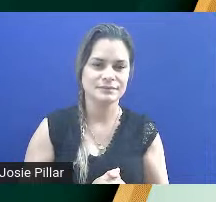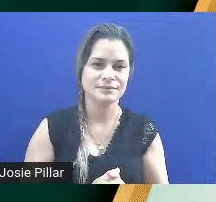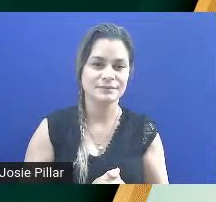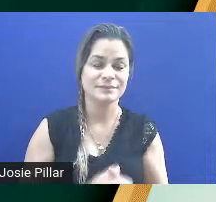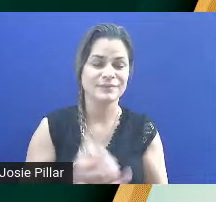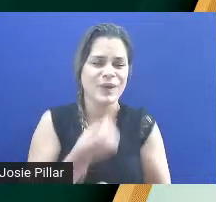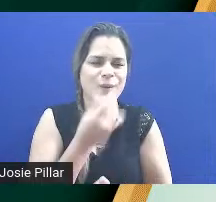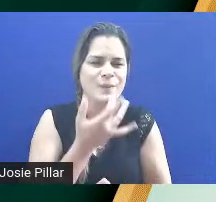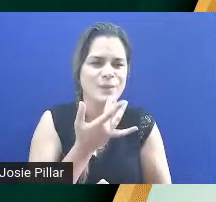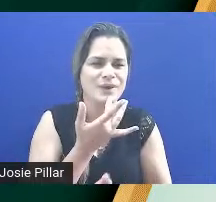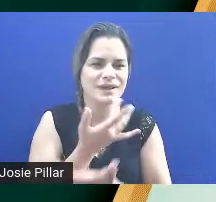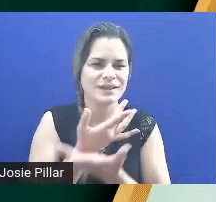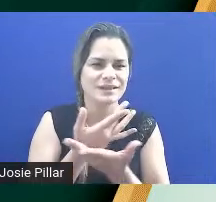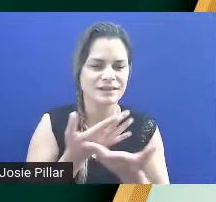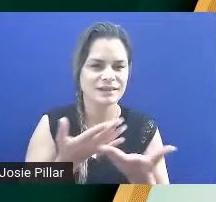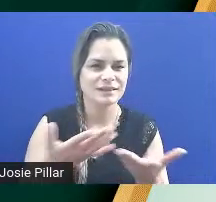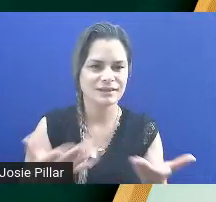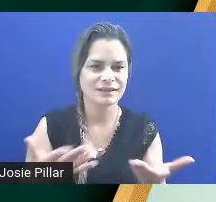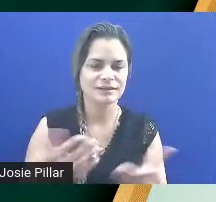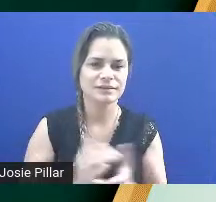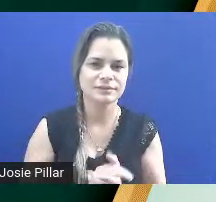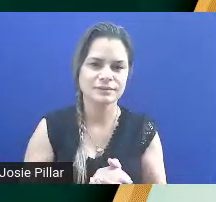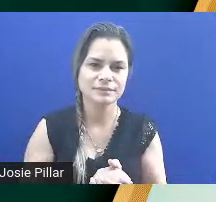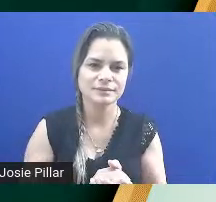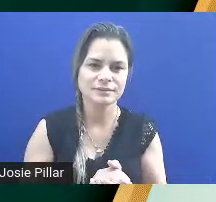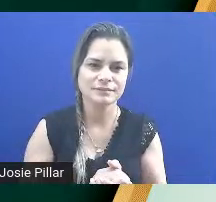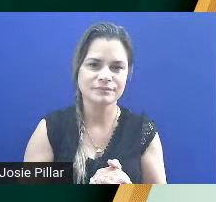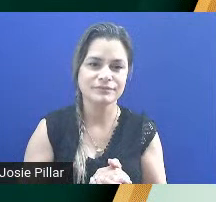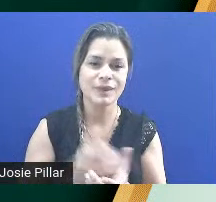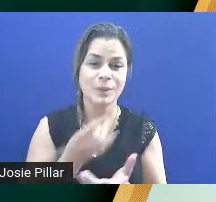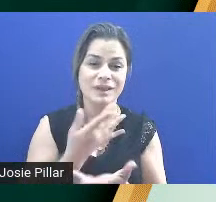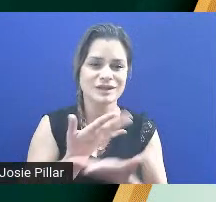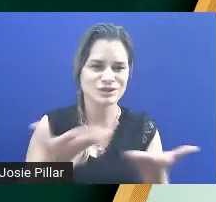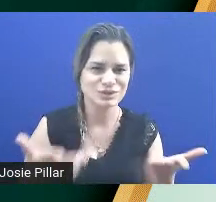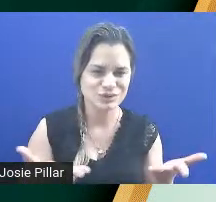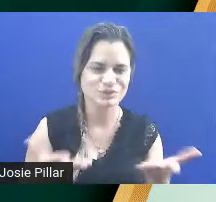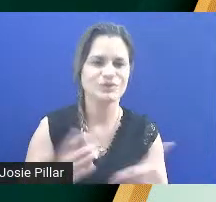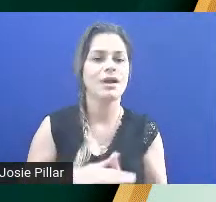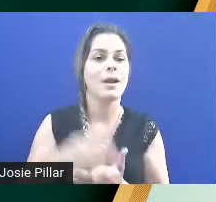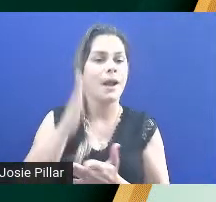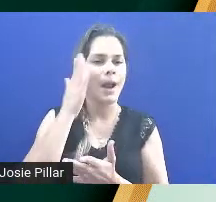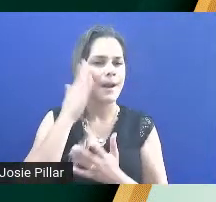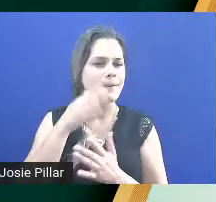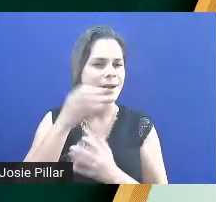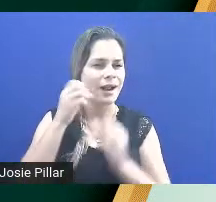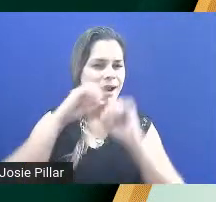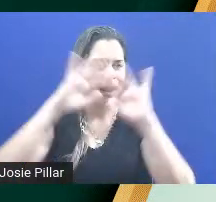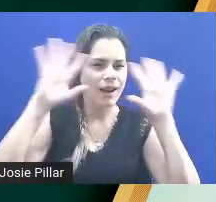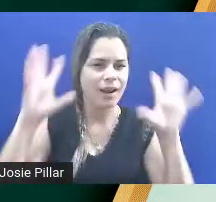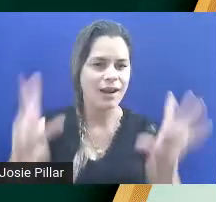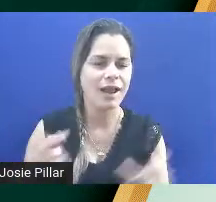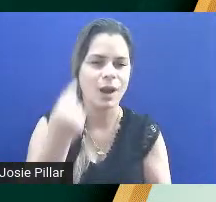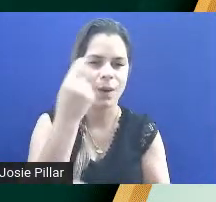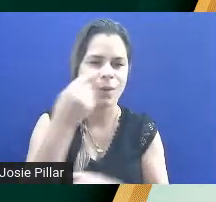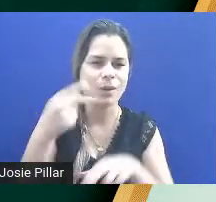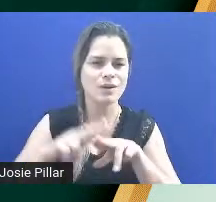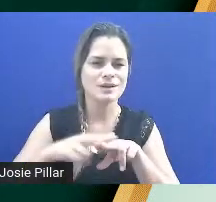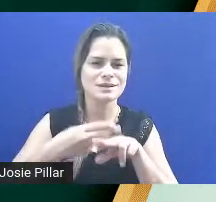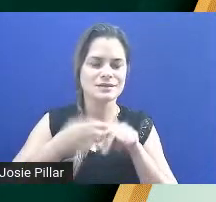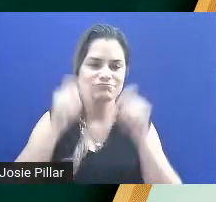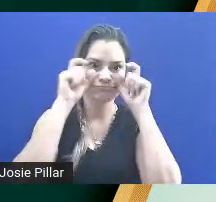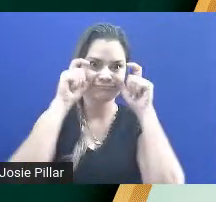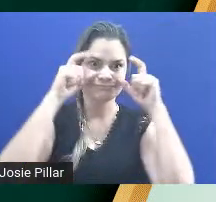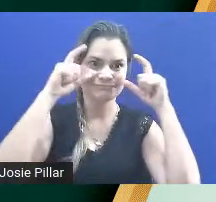Boa tarde a todos. Eu tenho a pele clara, os cabelos escuros, os olhos castanhos